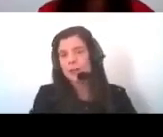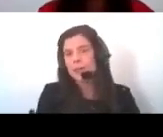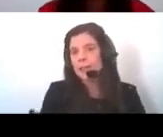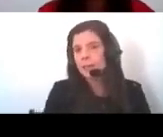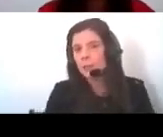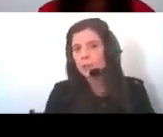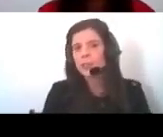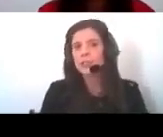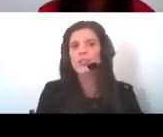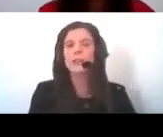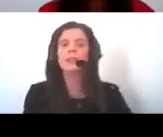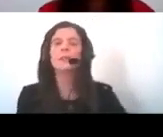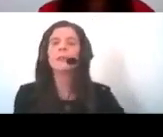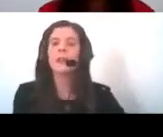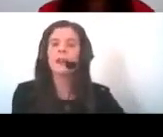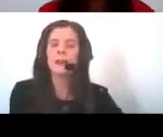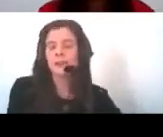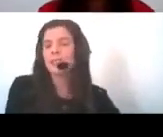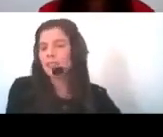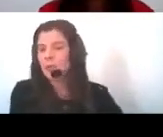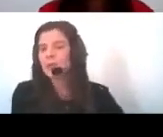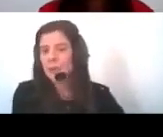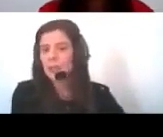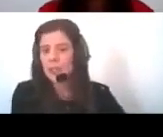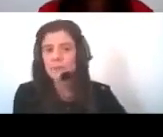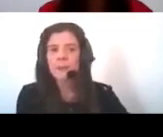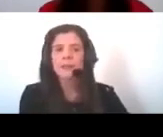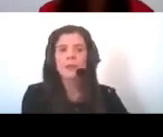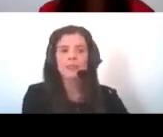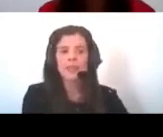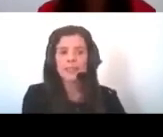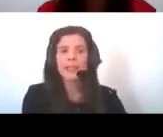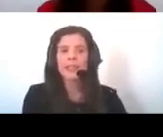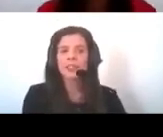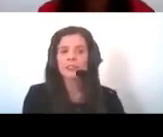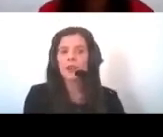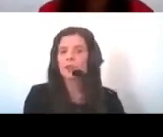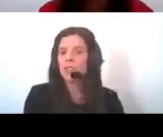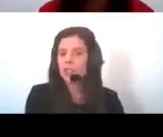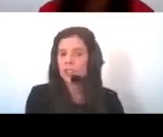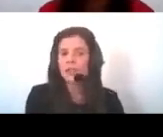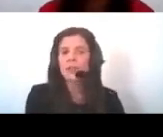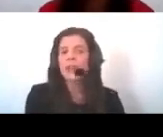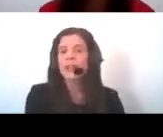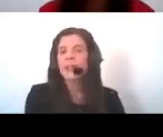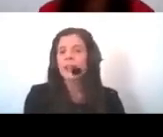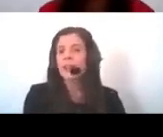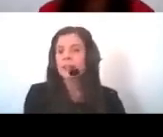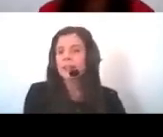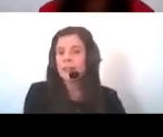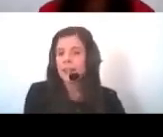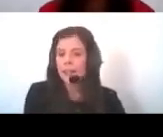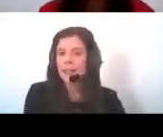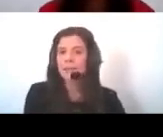A Secretaria Municipal de Planejamento, a mais conhecida como CEPLAN, tem como secretária a Letícia Rocco Kirchner.